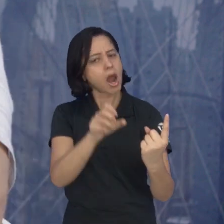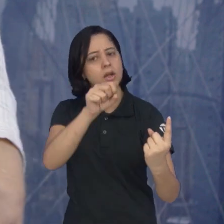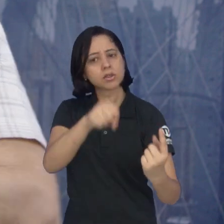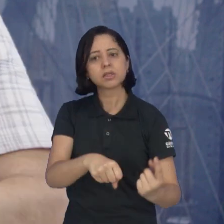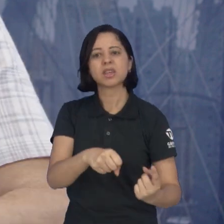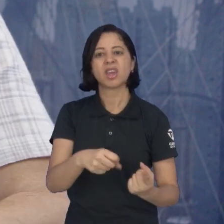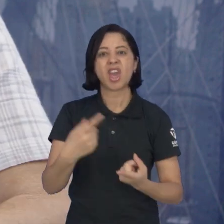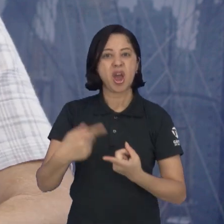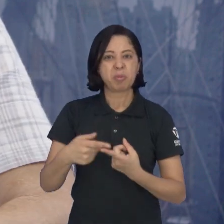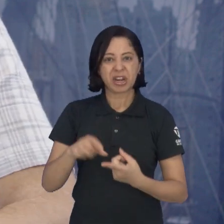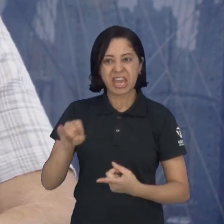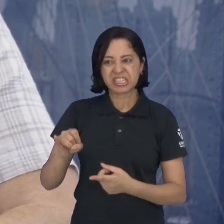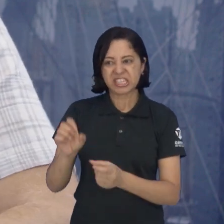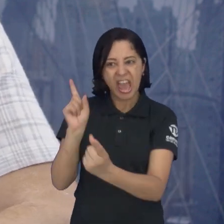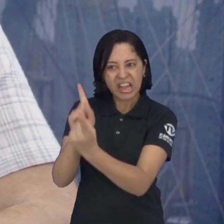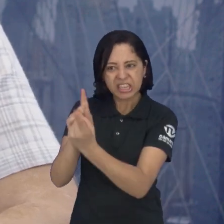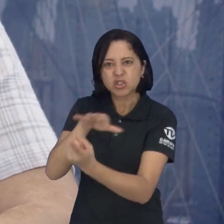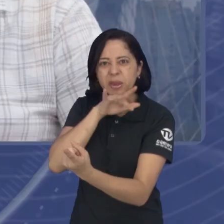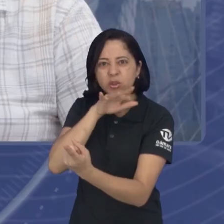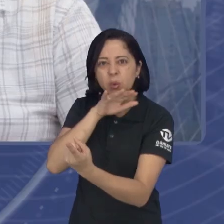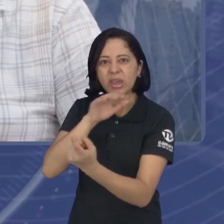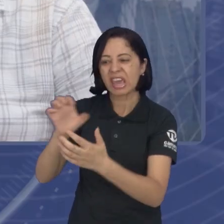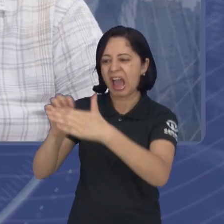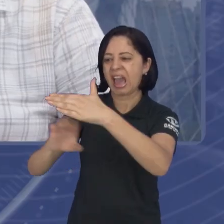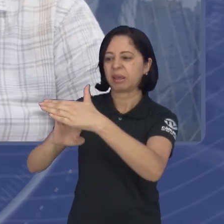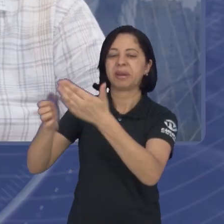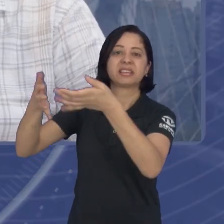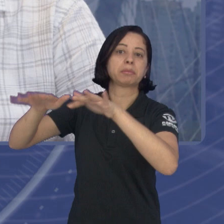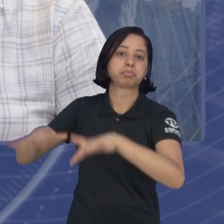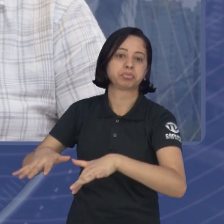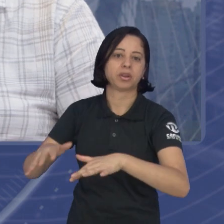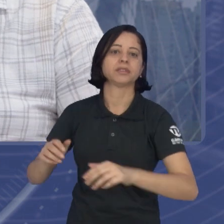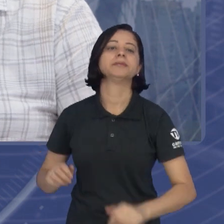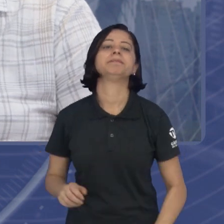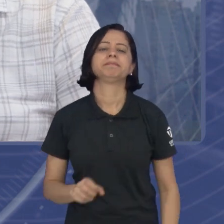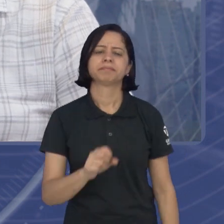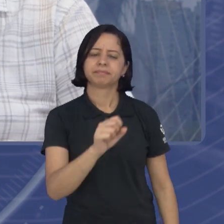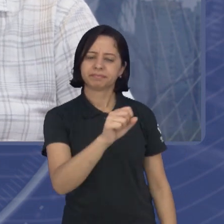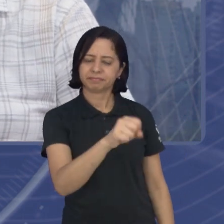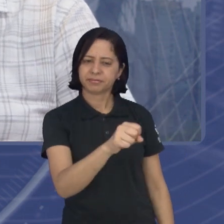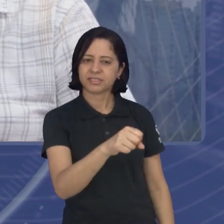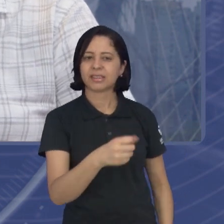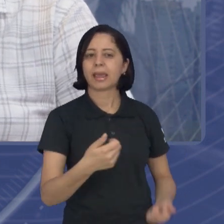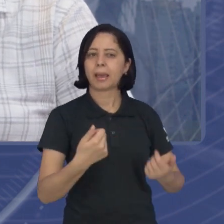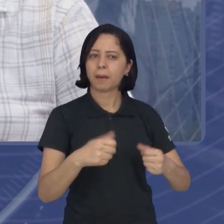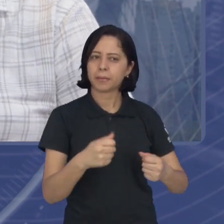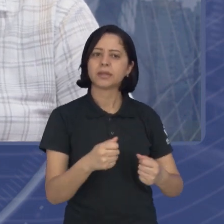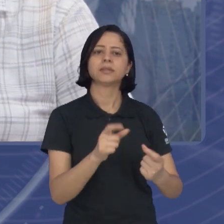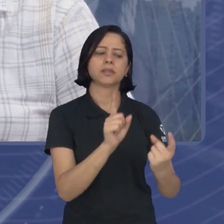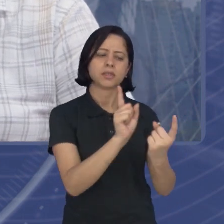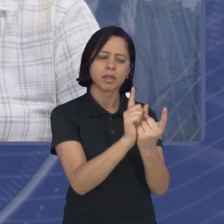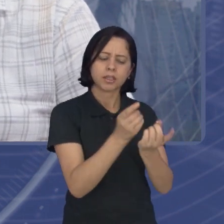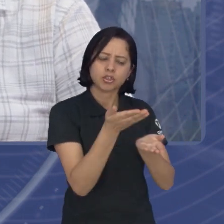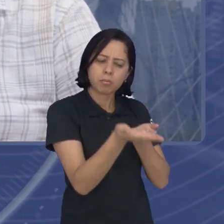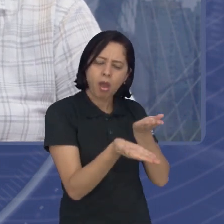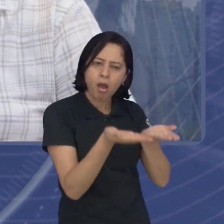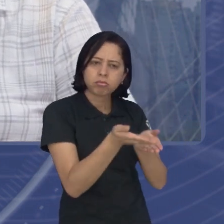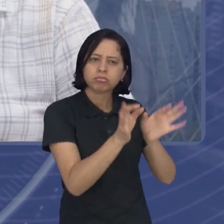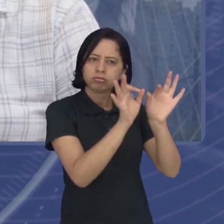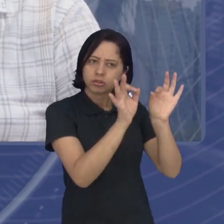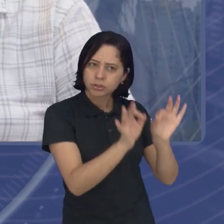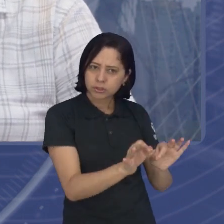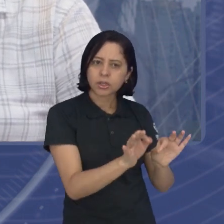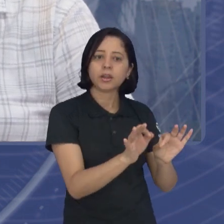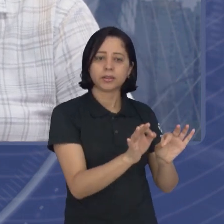ele vai sair do mercado logo, né? Sem dúvida, tem de fidelizar o cliente, né? Tem um atendimento também bastante humanizado, que